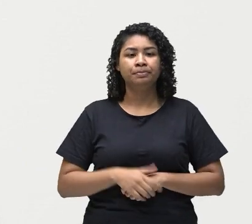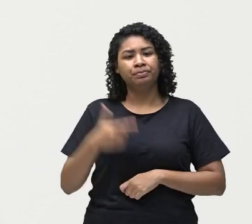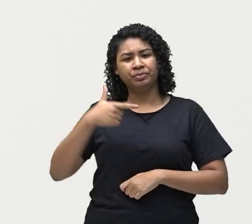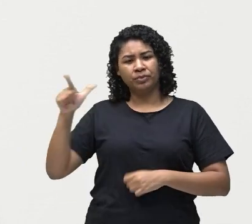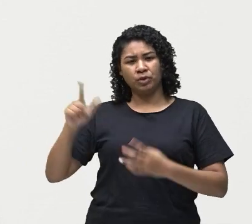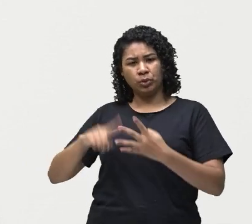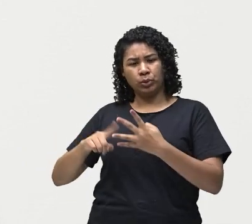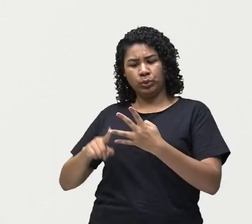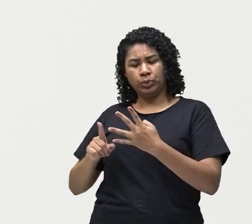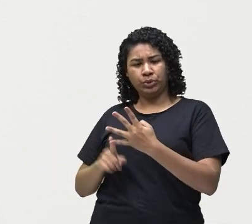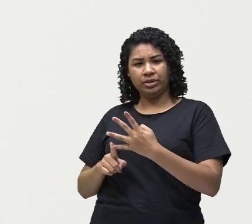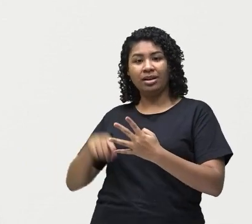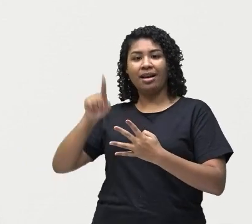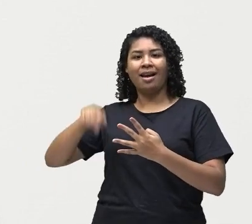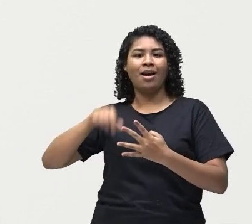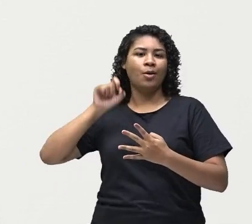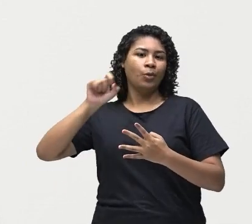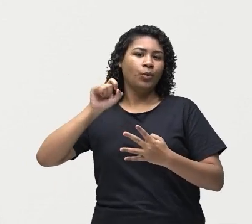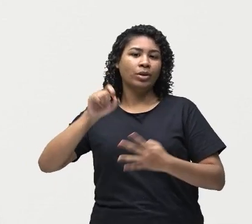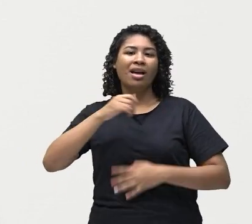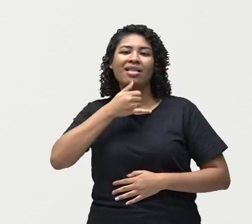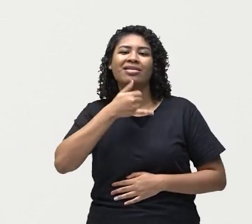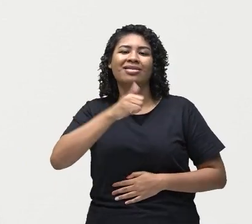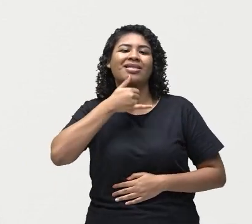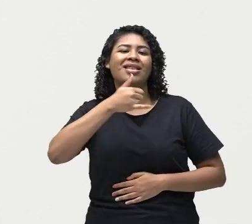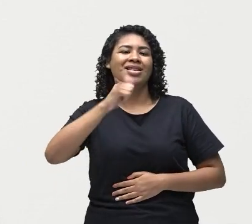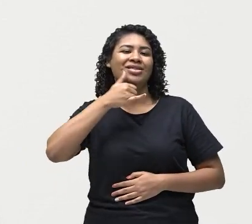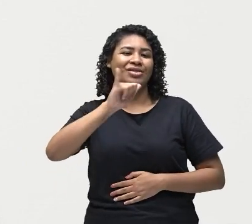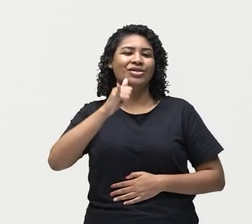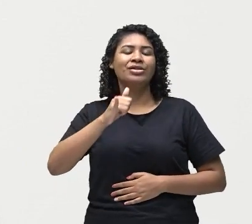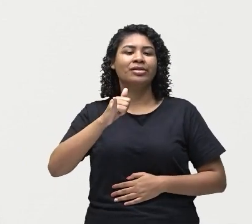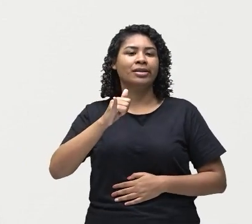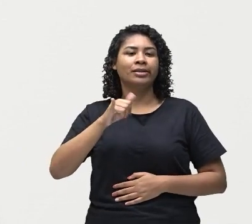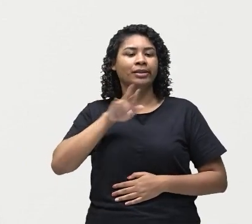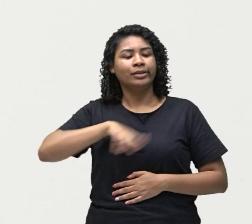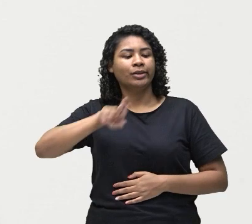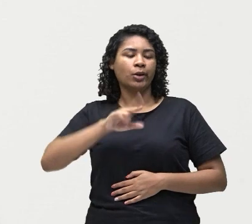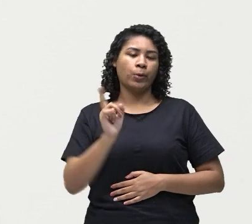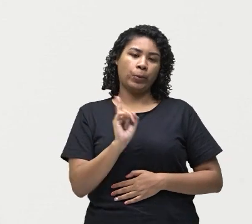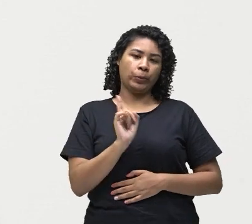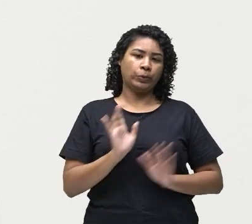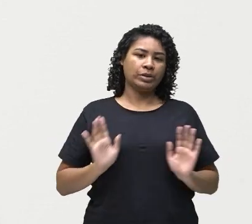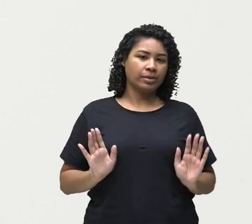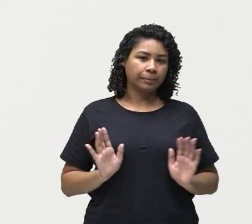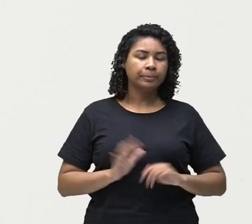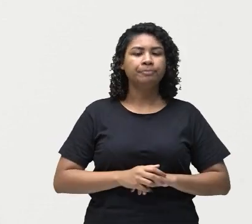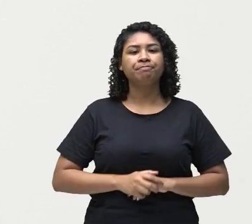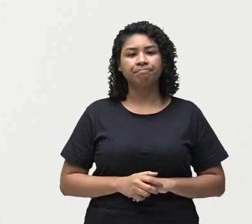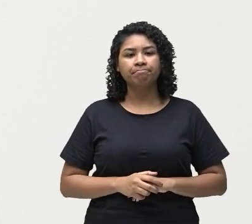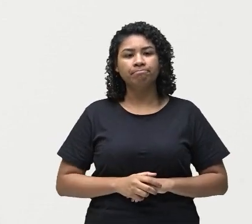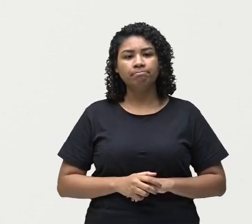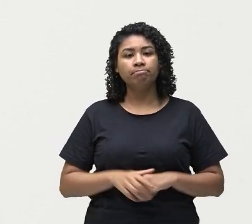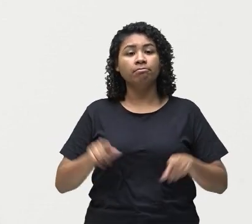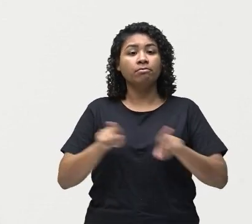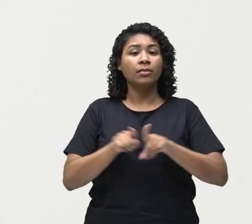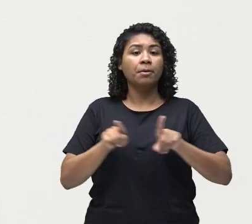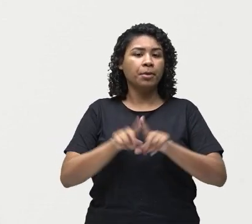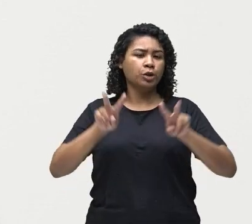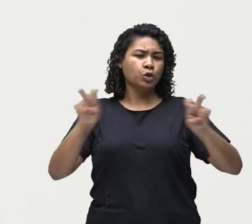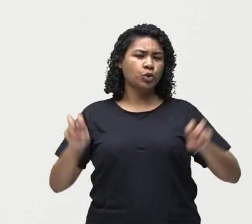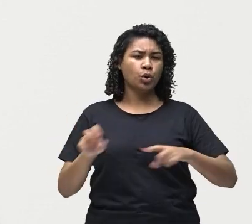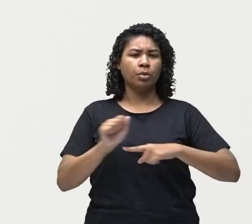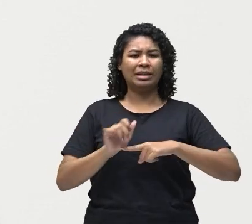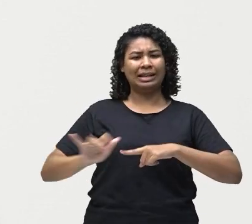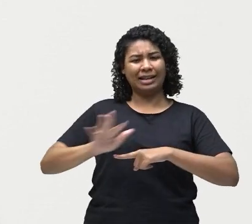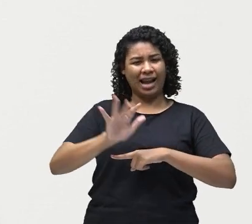três podem ser considerado como a energia que é desperdiçada ou não aproveitada E no caso dos